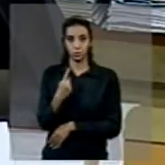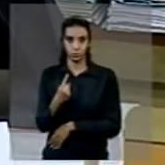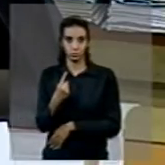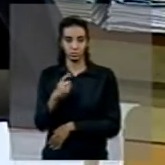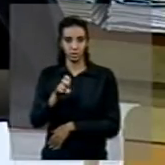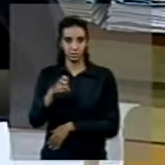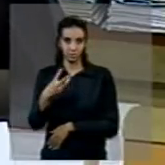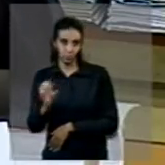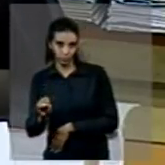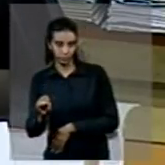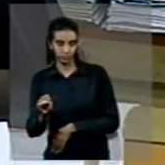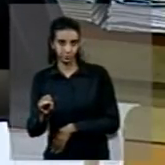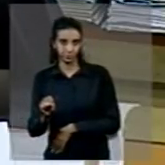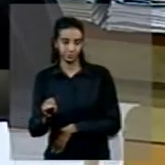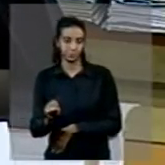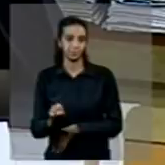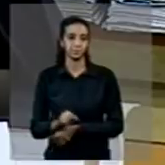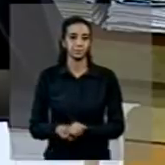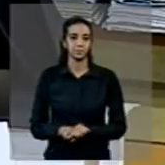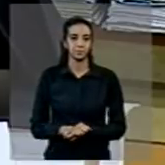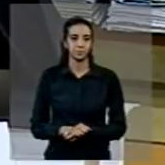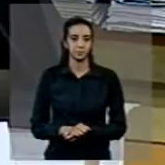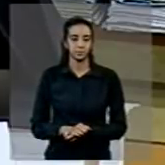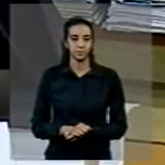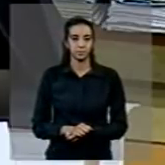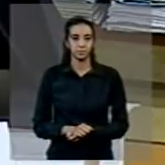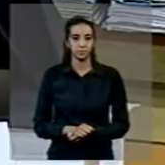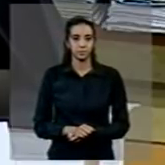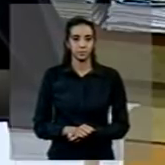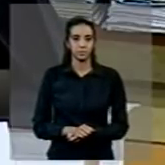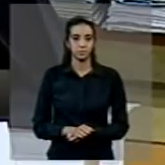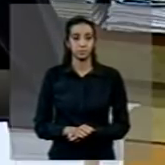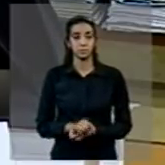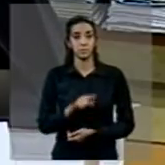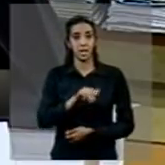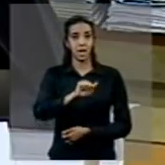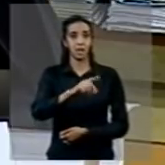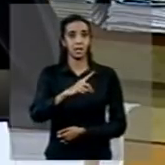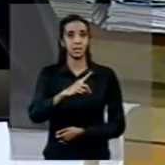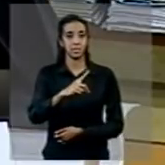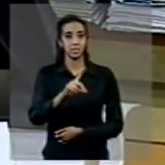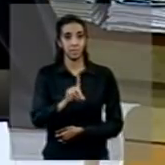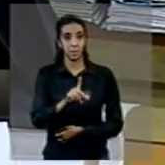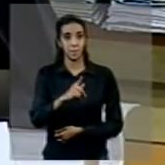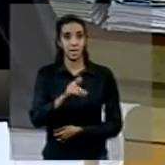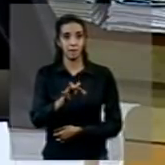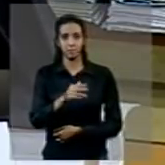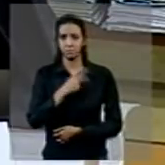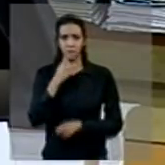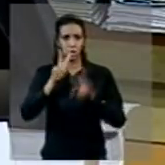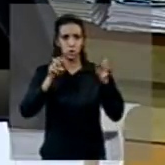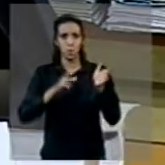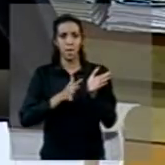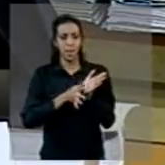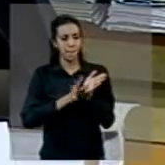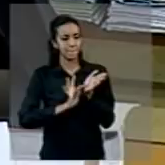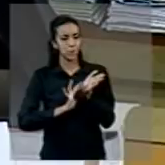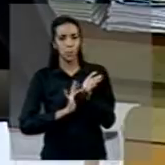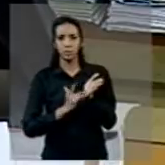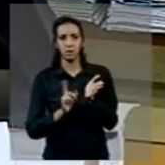percurso normativo, destaco que, a rigor, a presente ADPF não trata da biometria, mas da revisão do